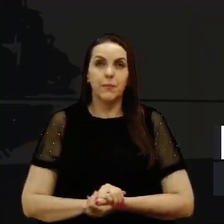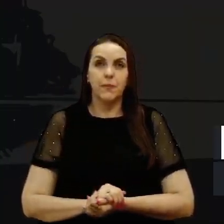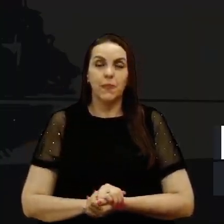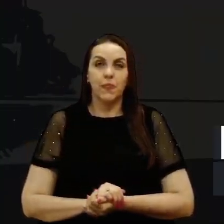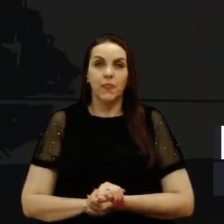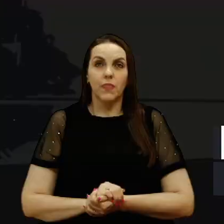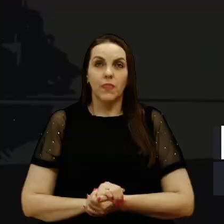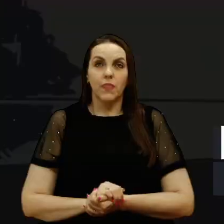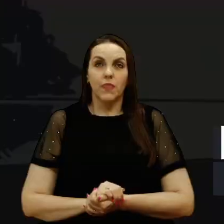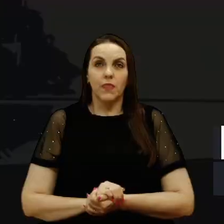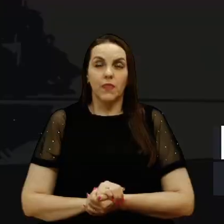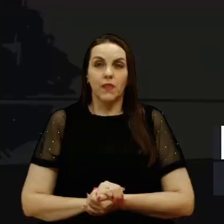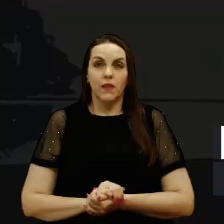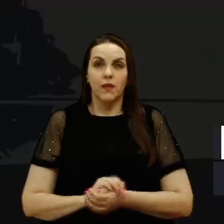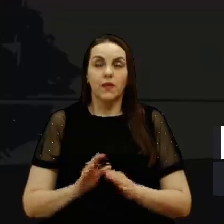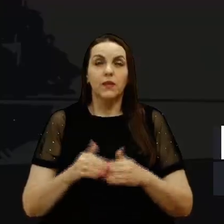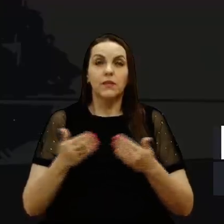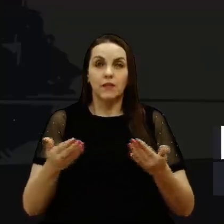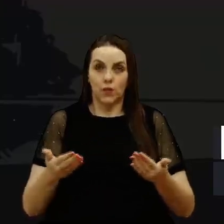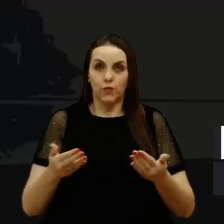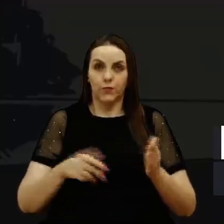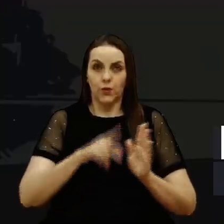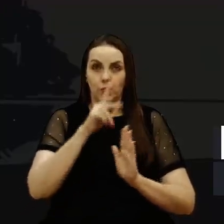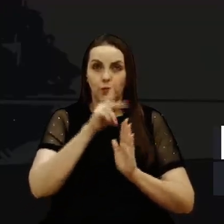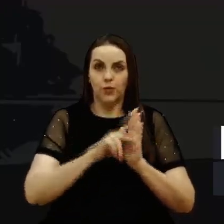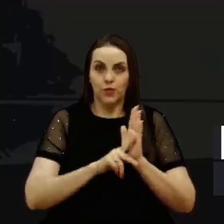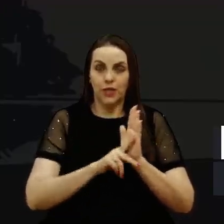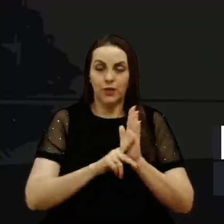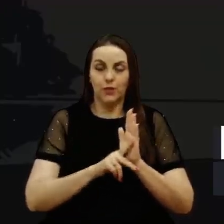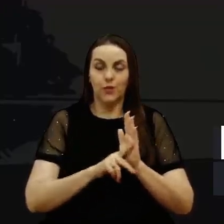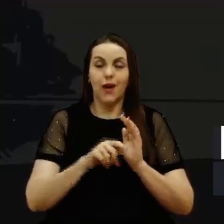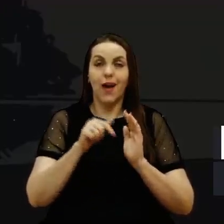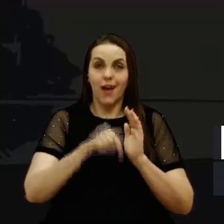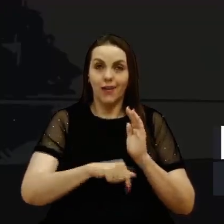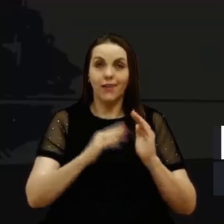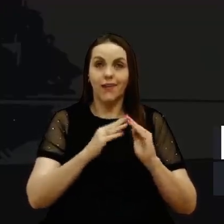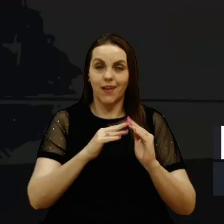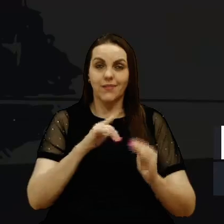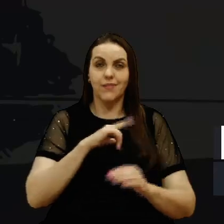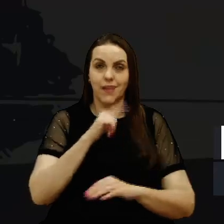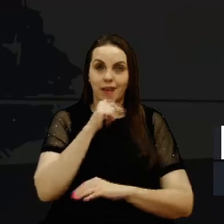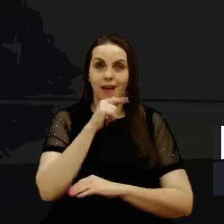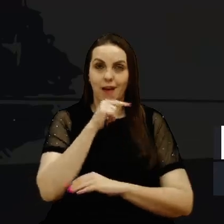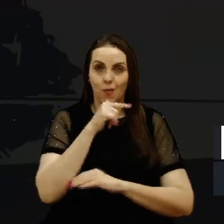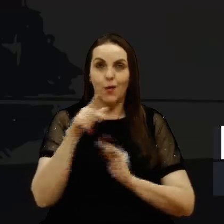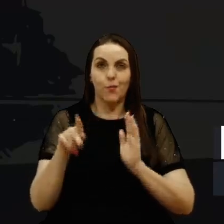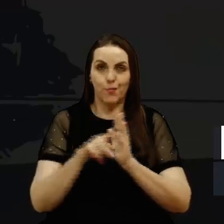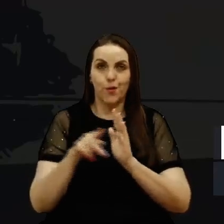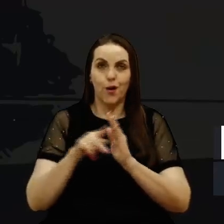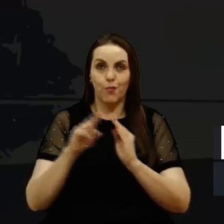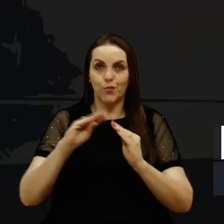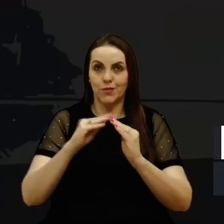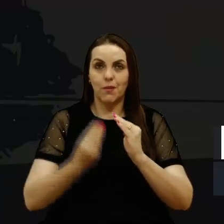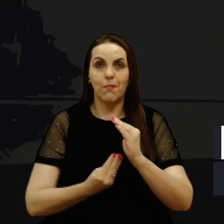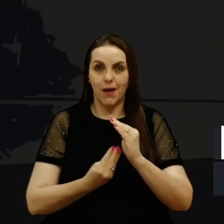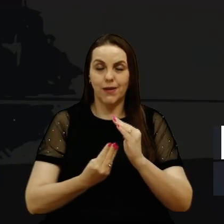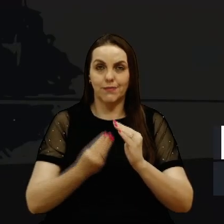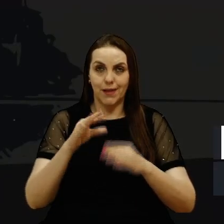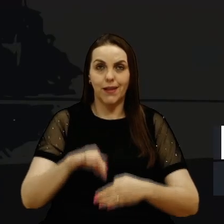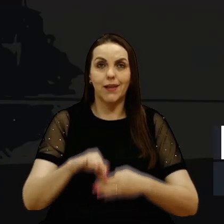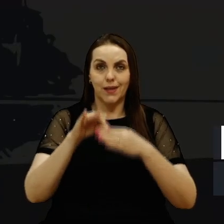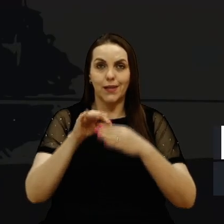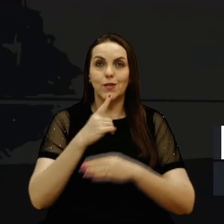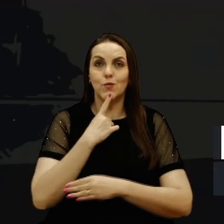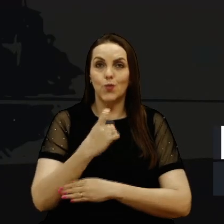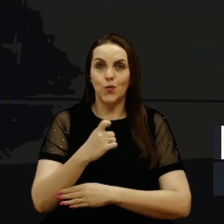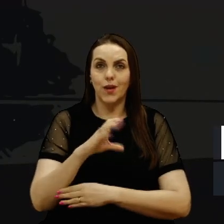Então, esse projeto, Aqui em Casa Tem Água, do SAMAI, comandado pelo João Wes, também o Cafu, a